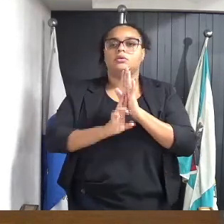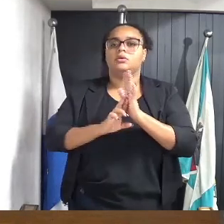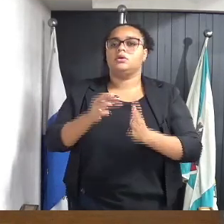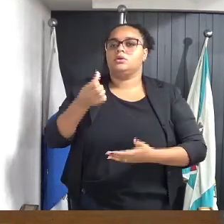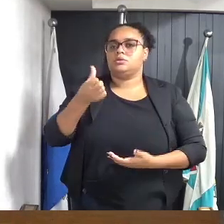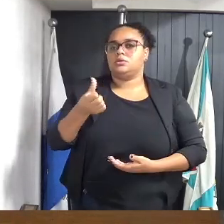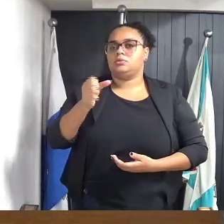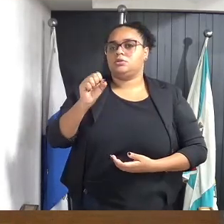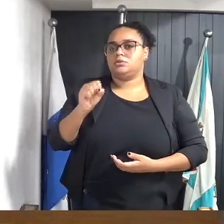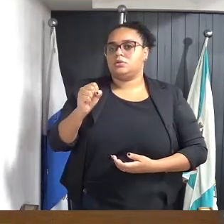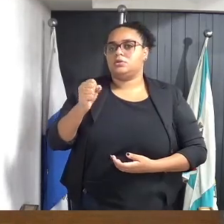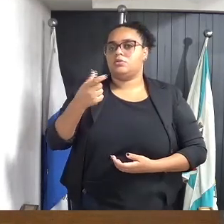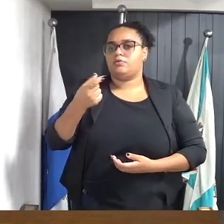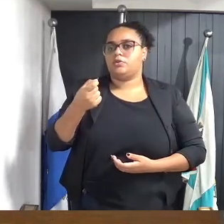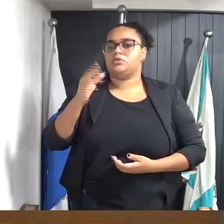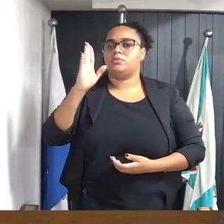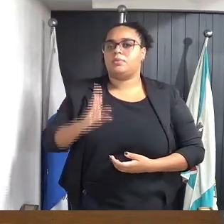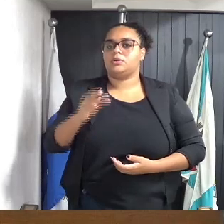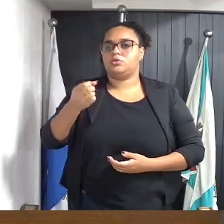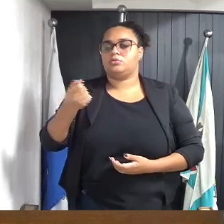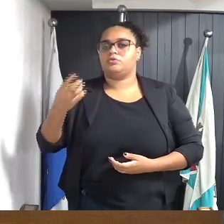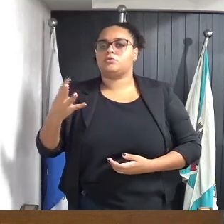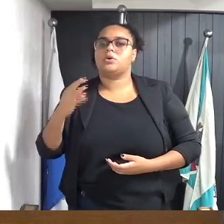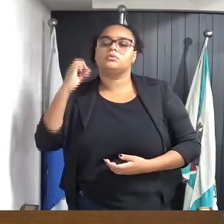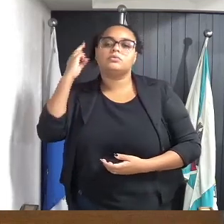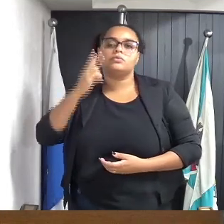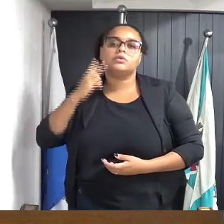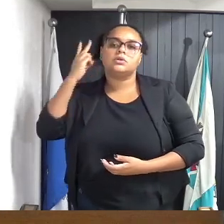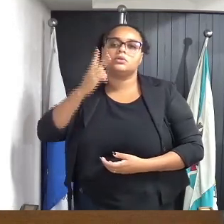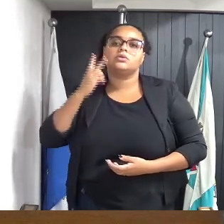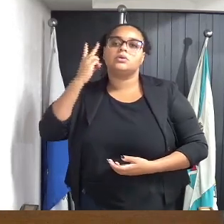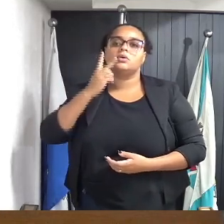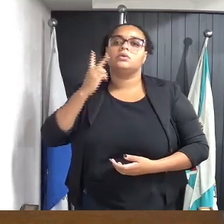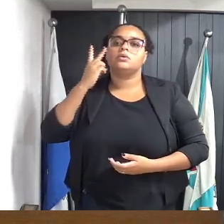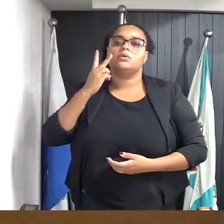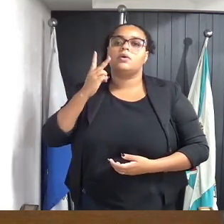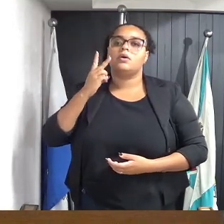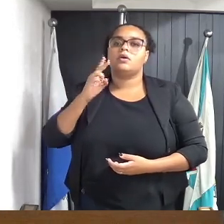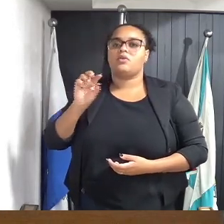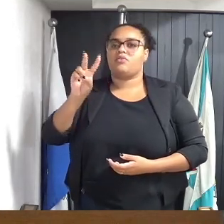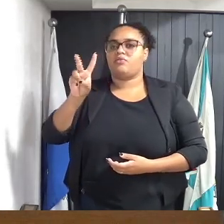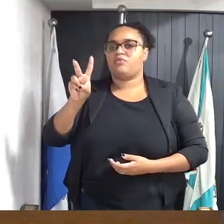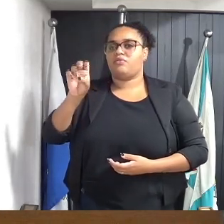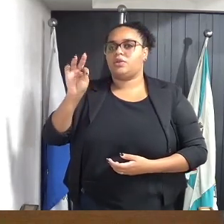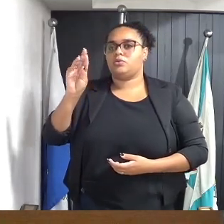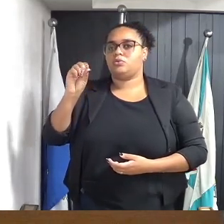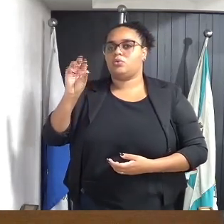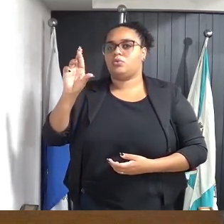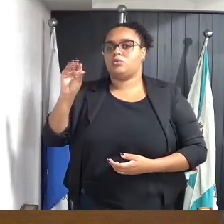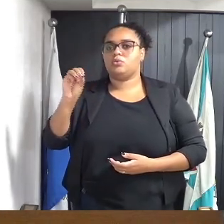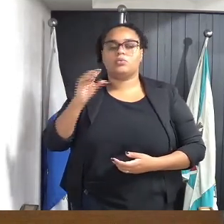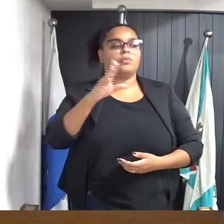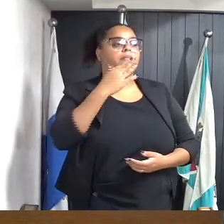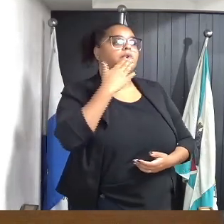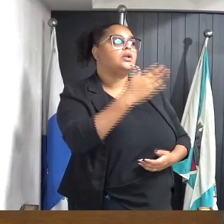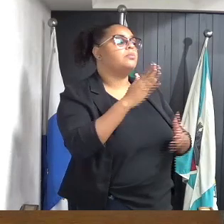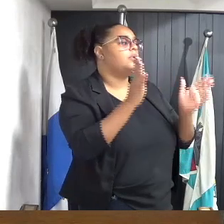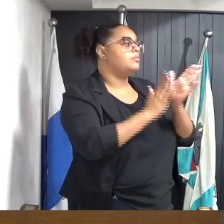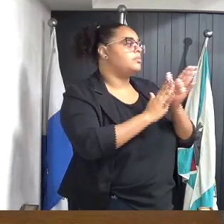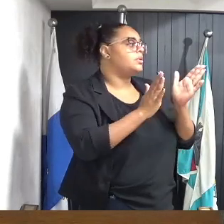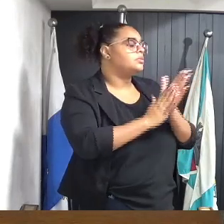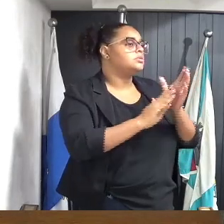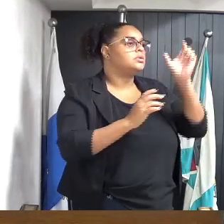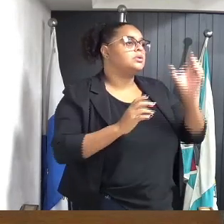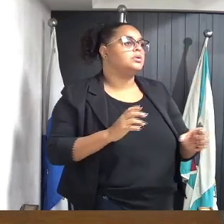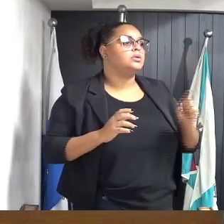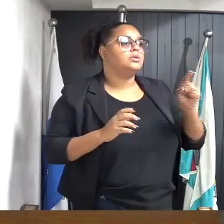número 6.620/2024, do excelentíssimo senhor vereador Vitor Hugo Leonel da Silva, consignando moção de